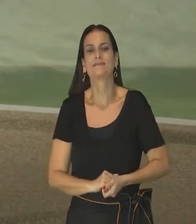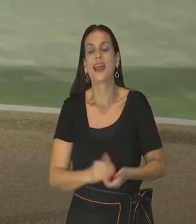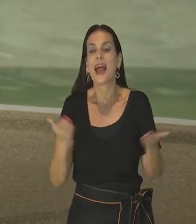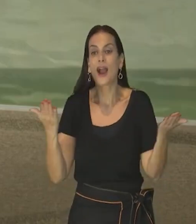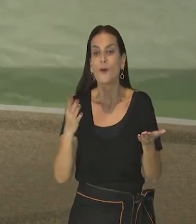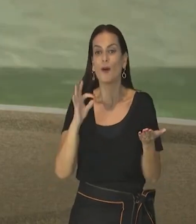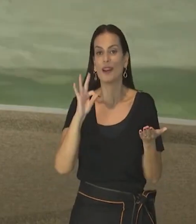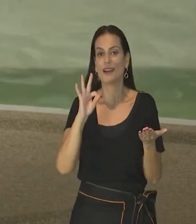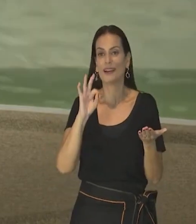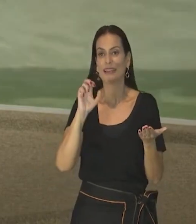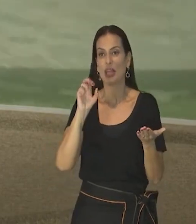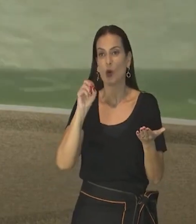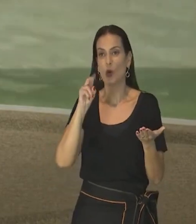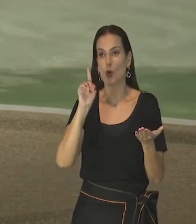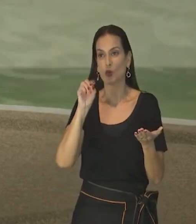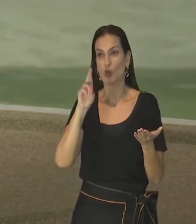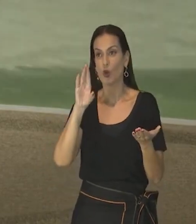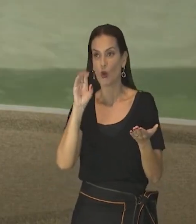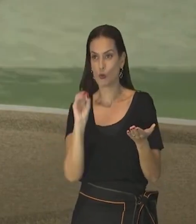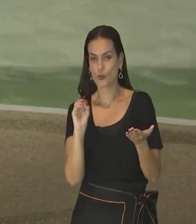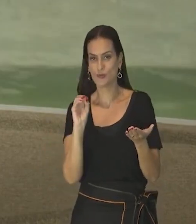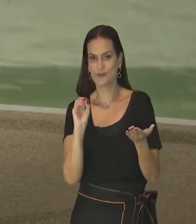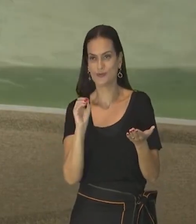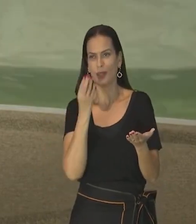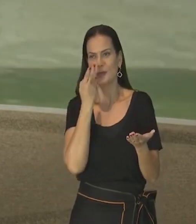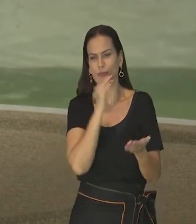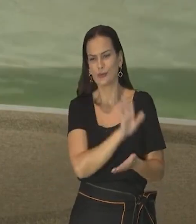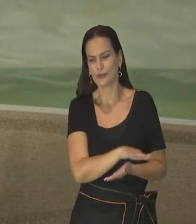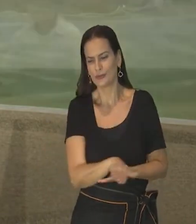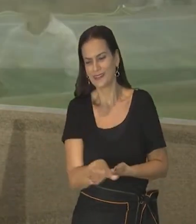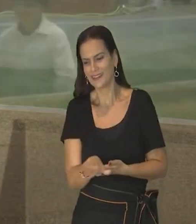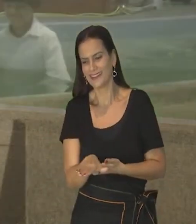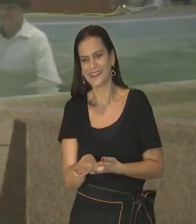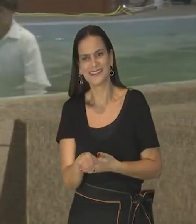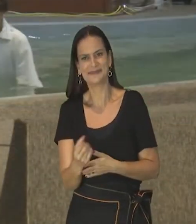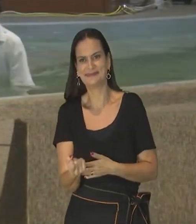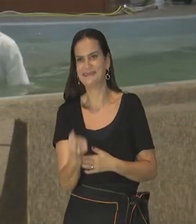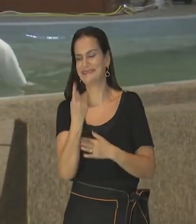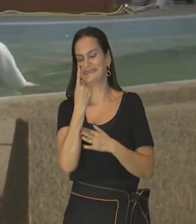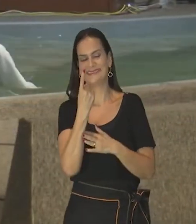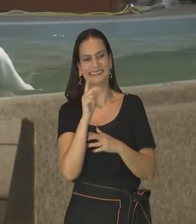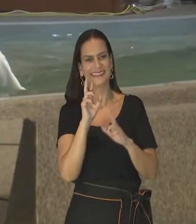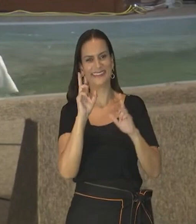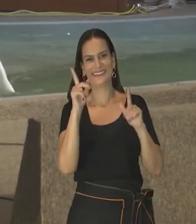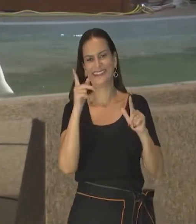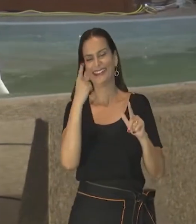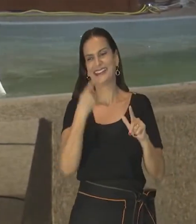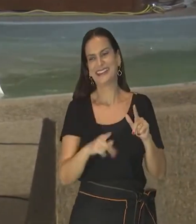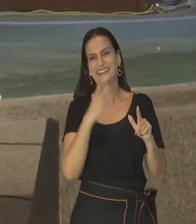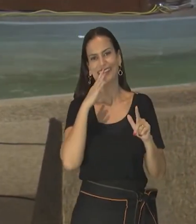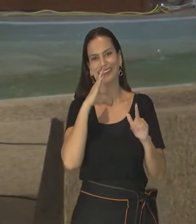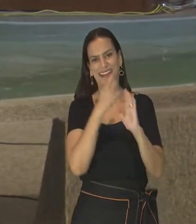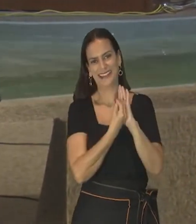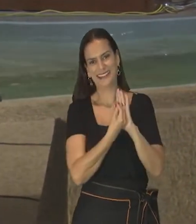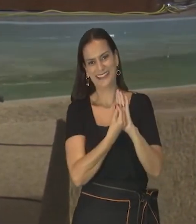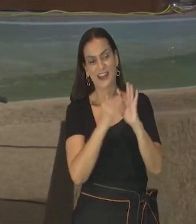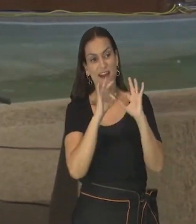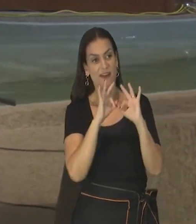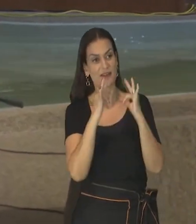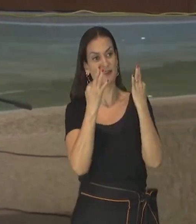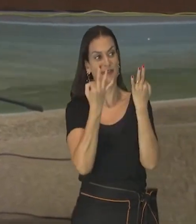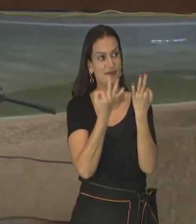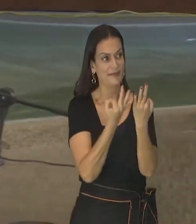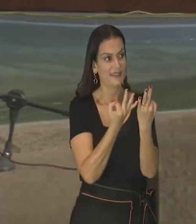Recebendo Teodoro. Teodoro, desde criança, já é uma figura emblemática aqui em nossa igreja, pela sua